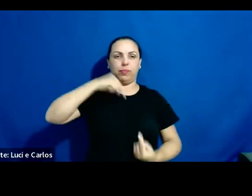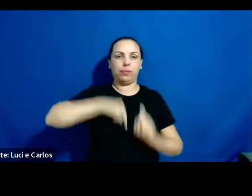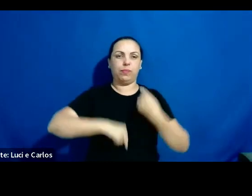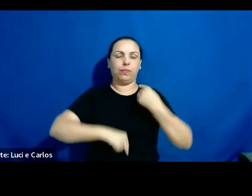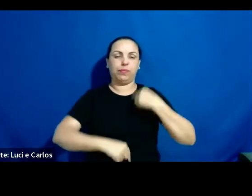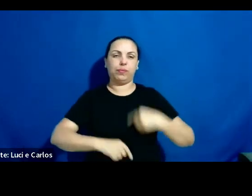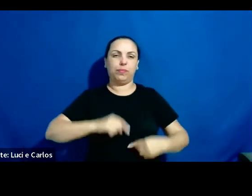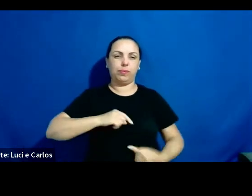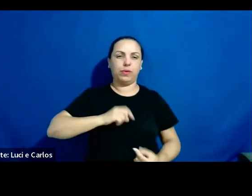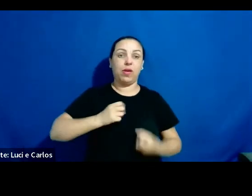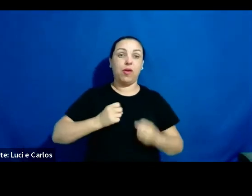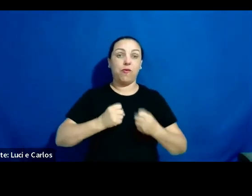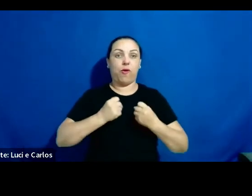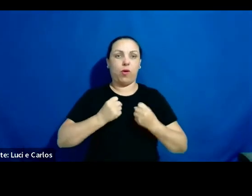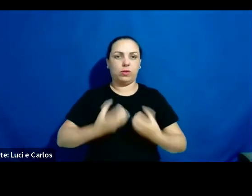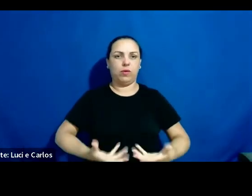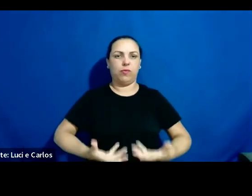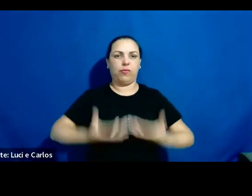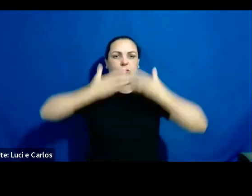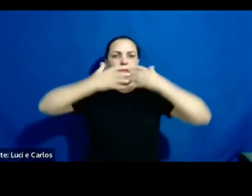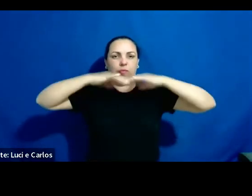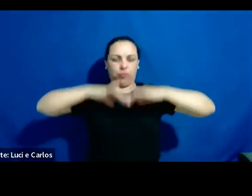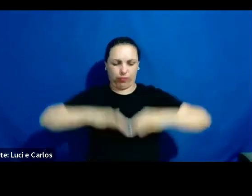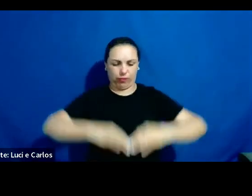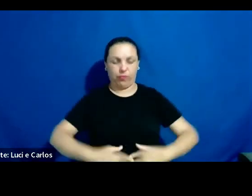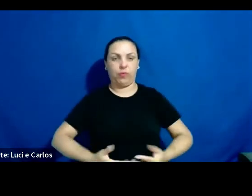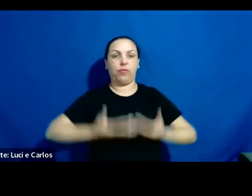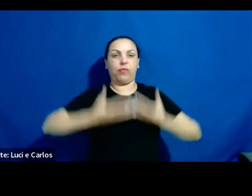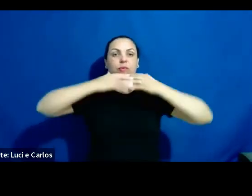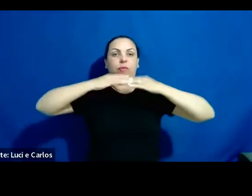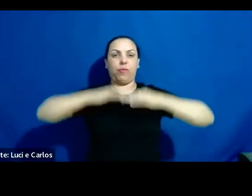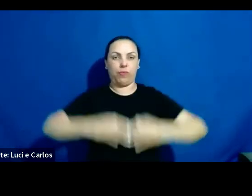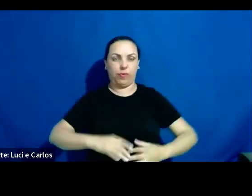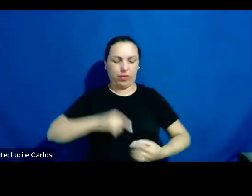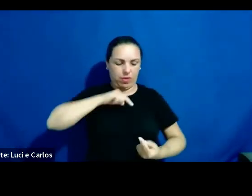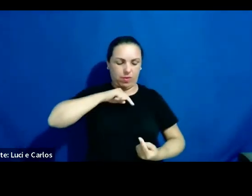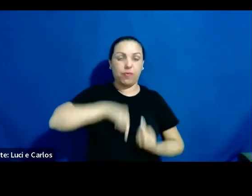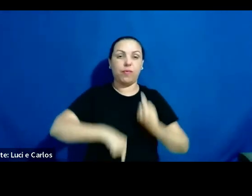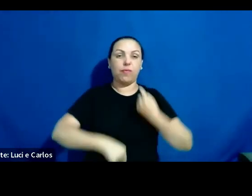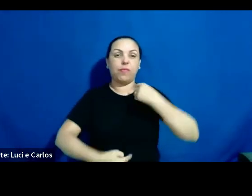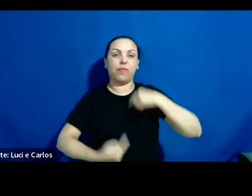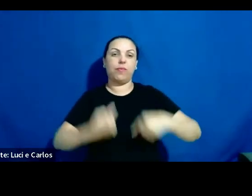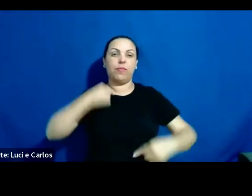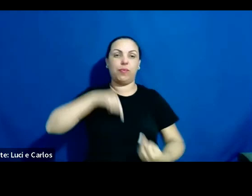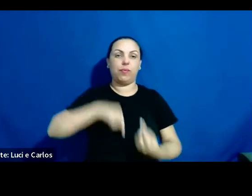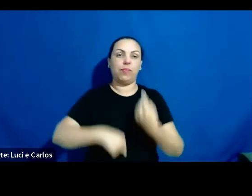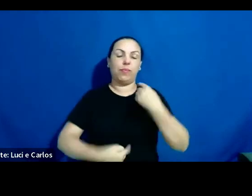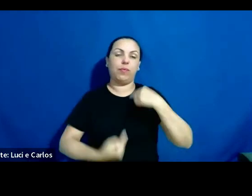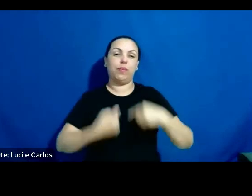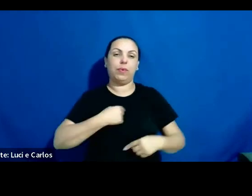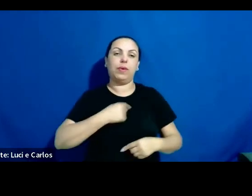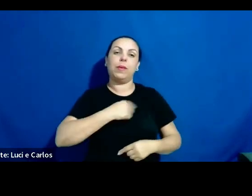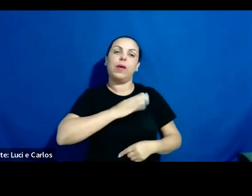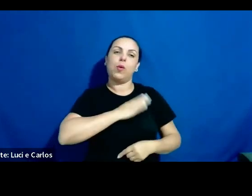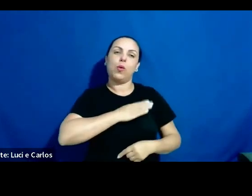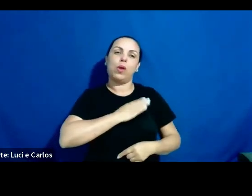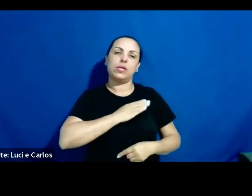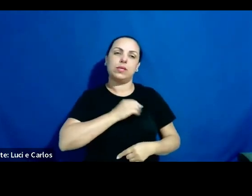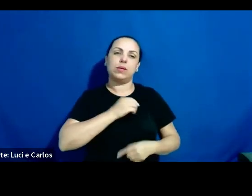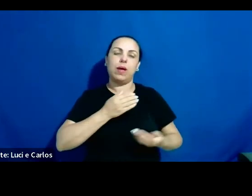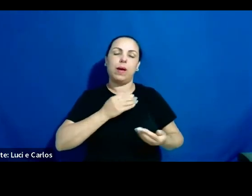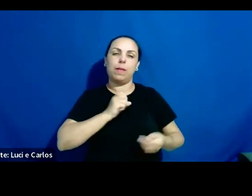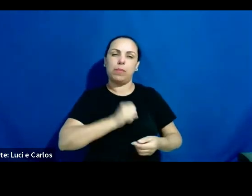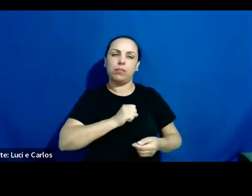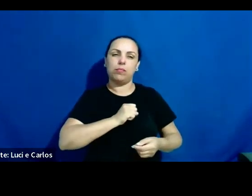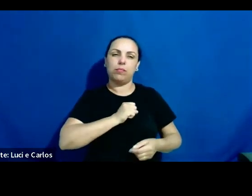organismo. No miocárdio, gente, está presente um sistema próprio para manter o batimento do ritmo cardíaco. Sabia